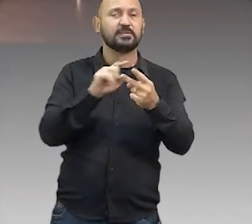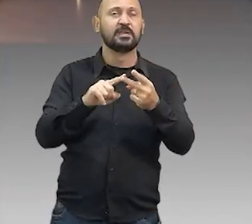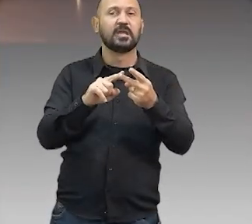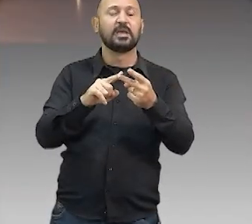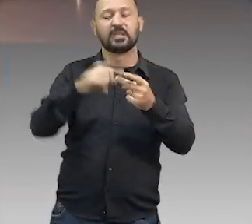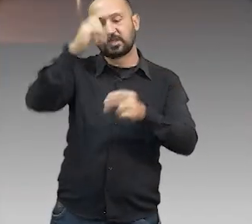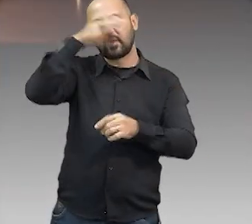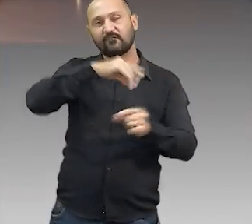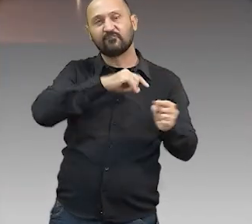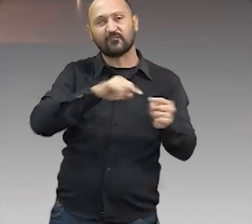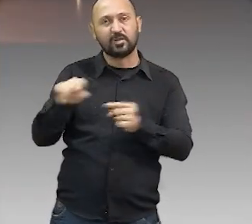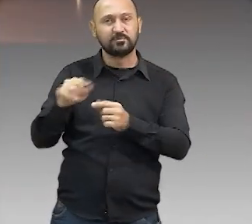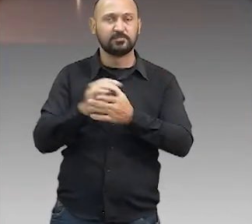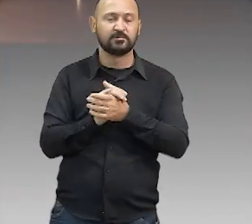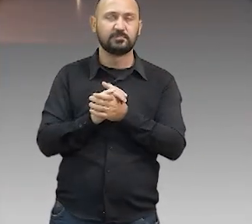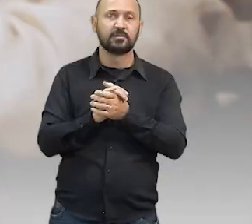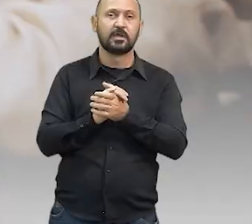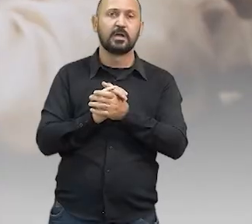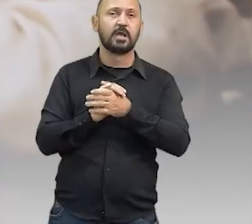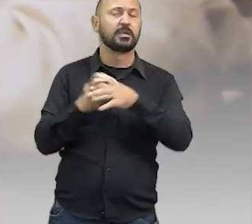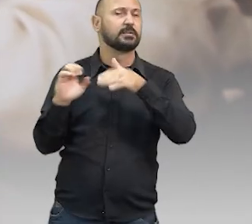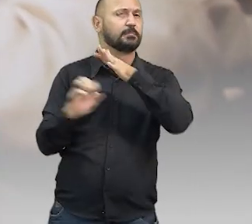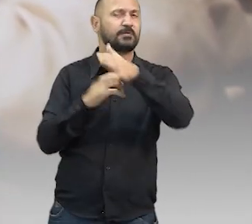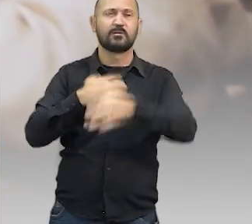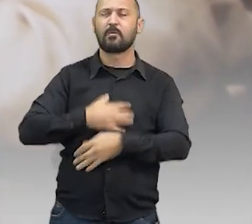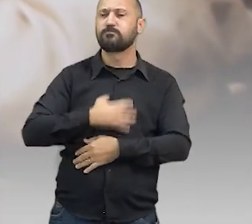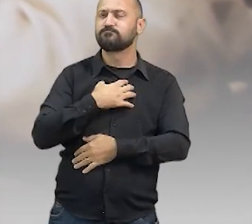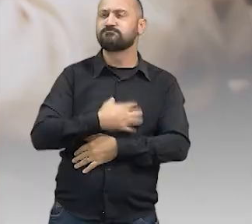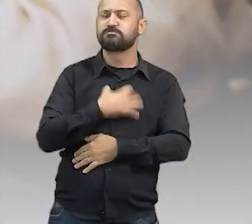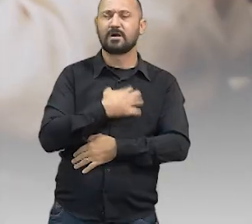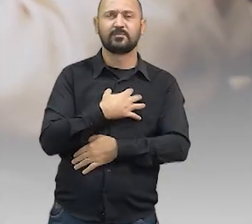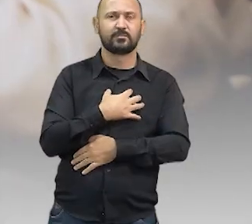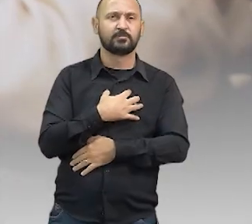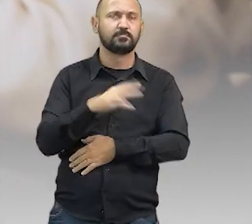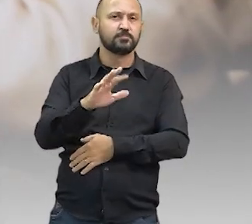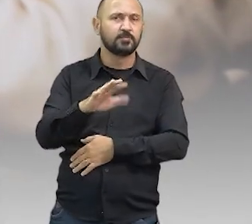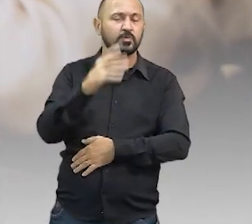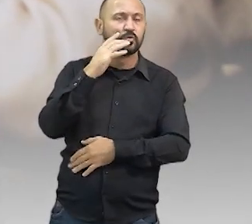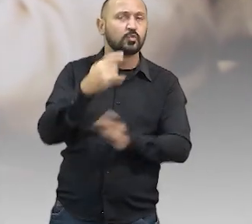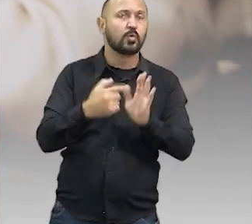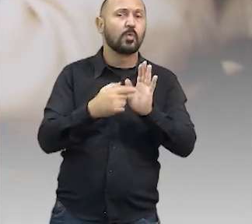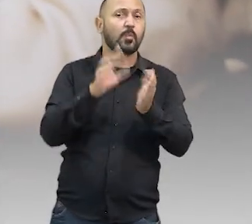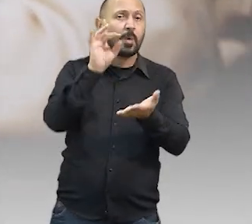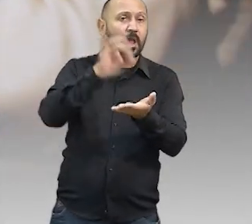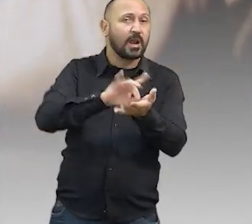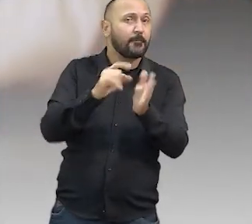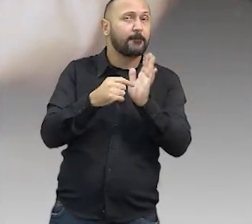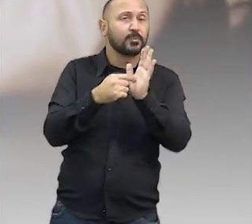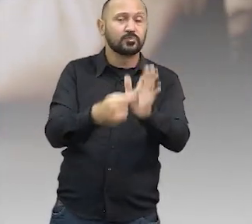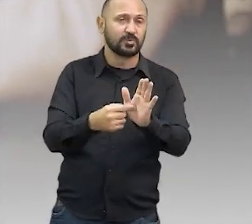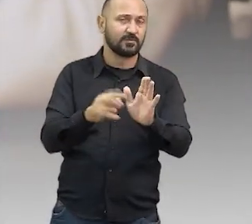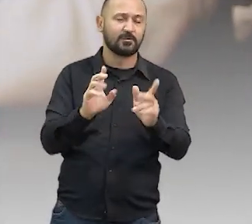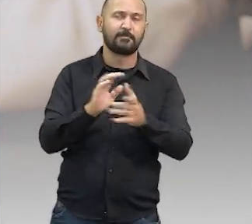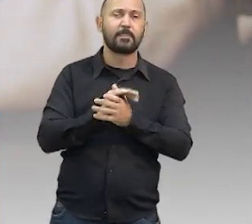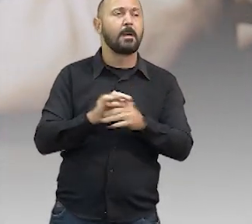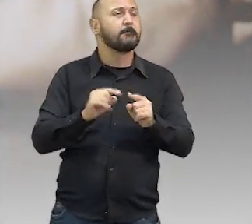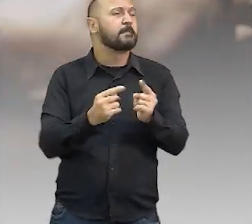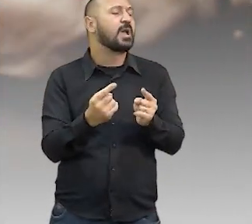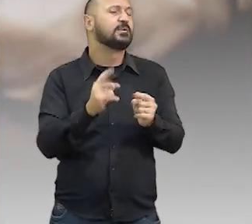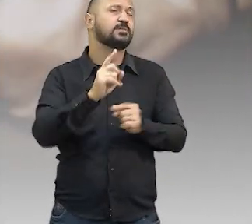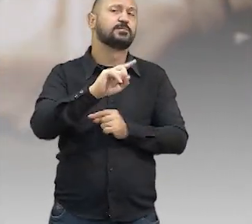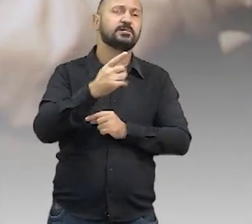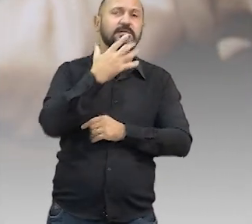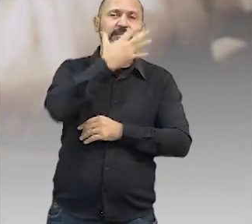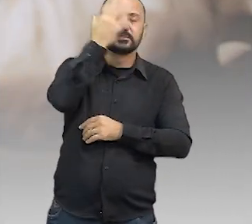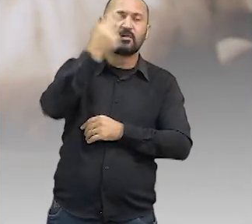e da violência. O pessoal da empresa ficou bravo com a gente. Nós estamos mostrando uma realidade que existe.